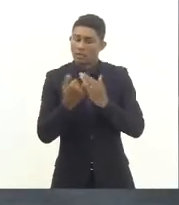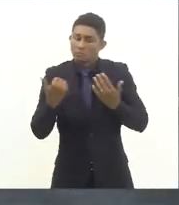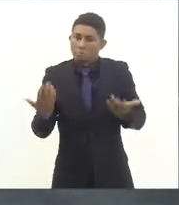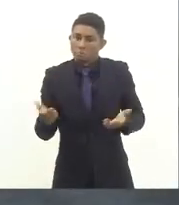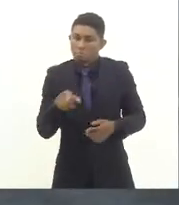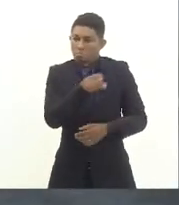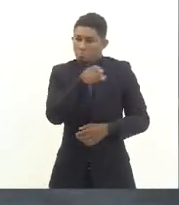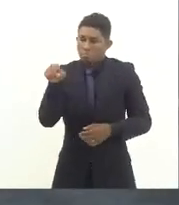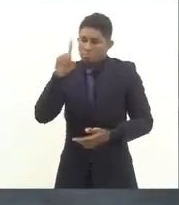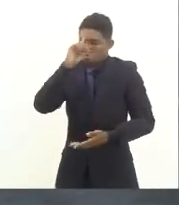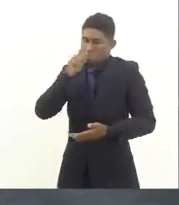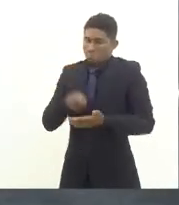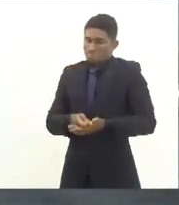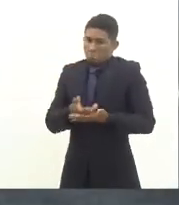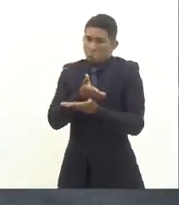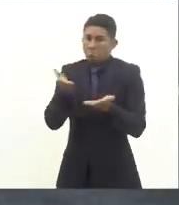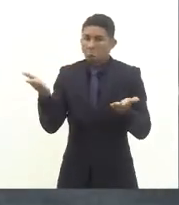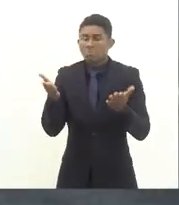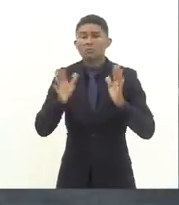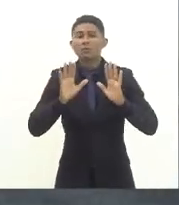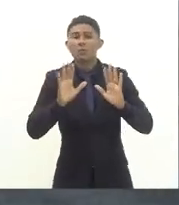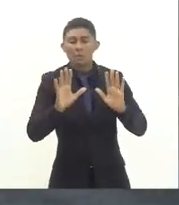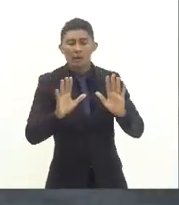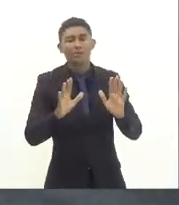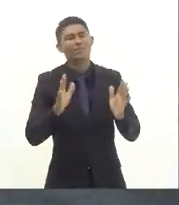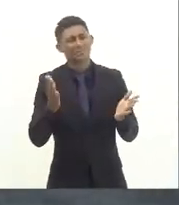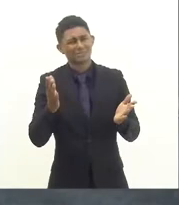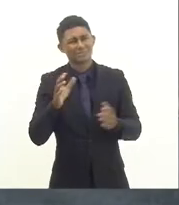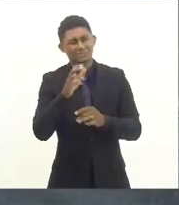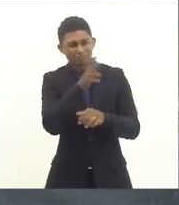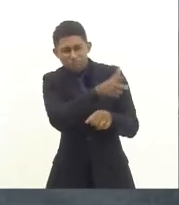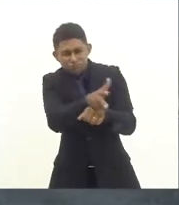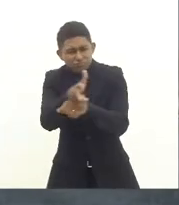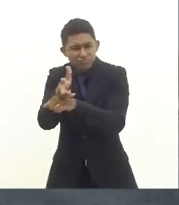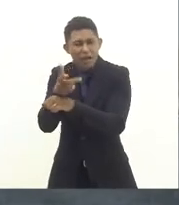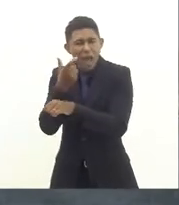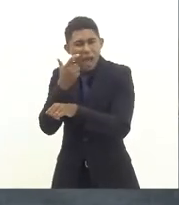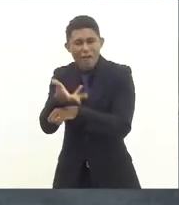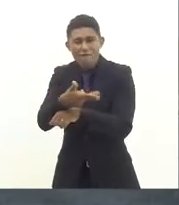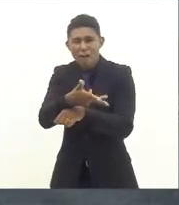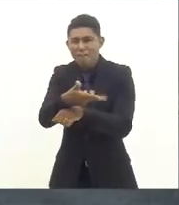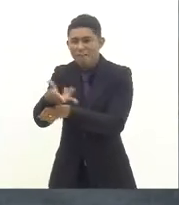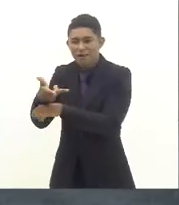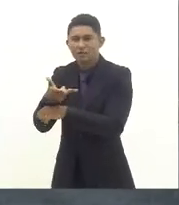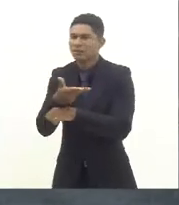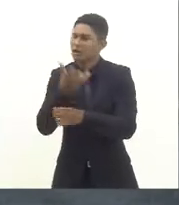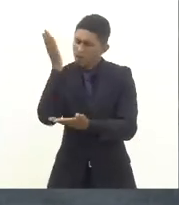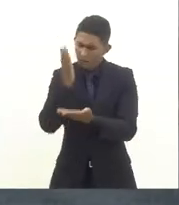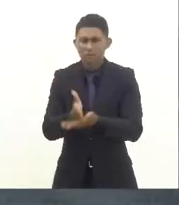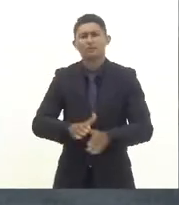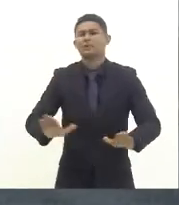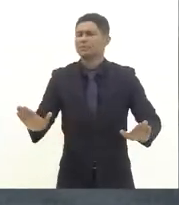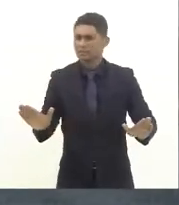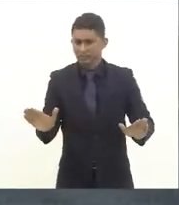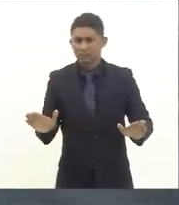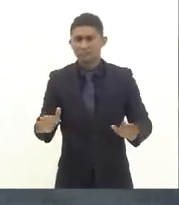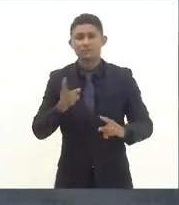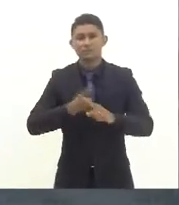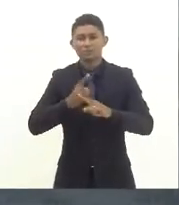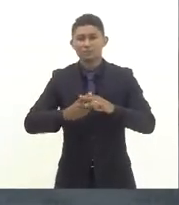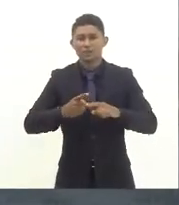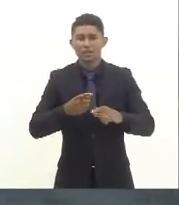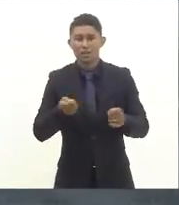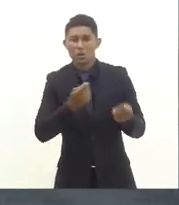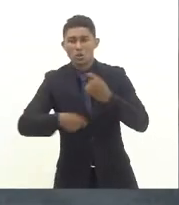a nossa vontade de fazê-lo agora no que se refere aos radares temos que acabar de uma vez por a indústria que